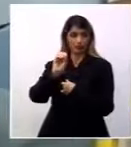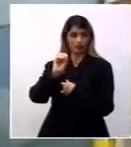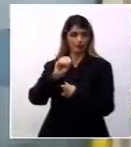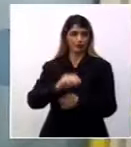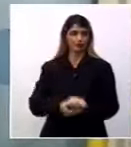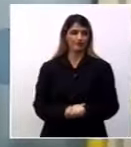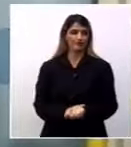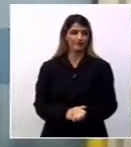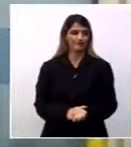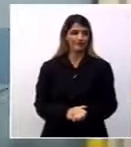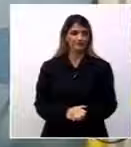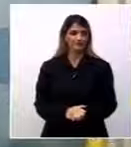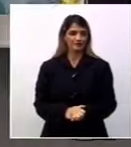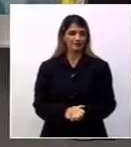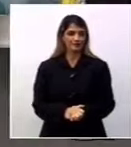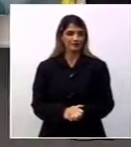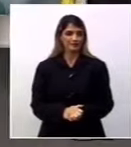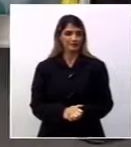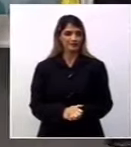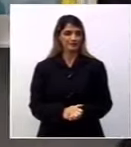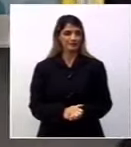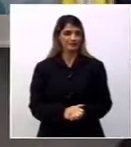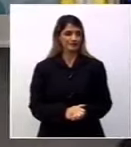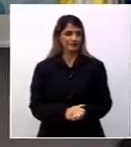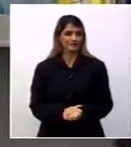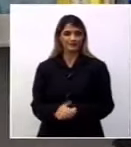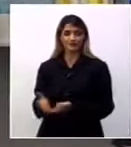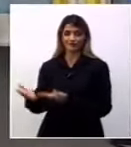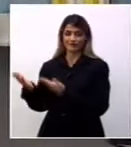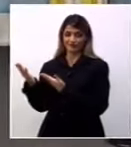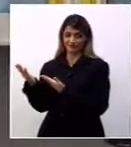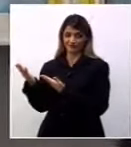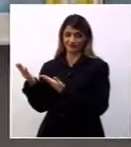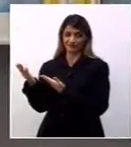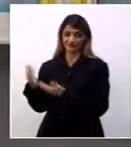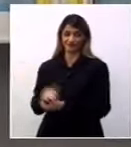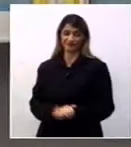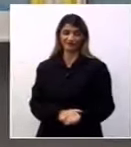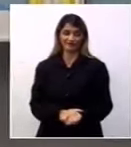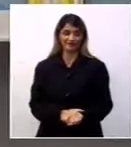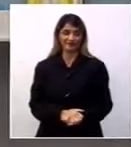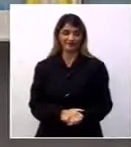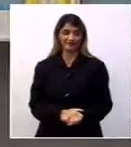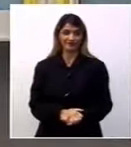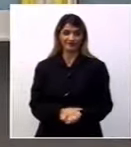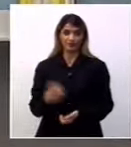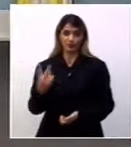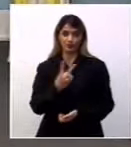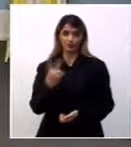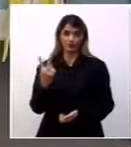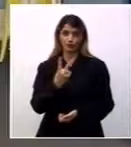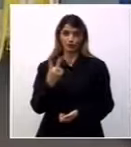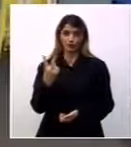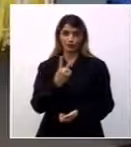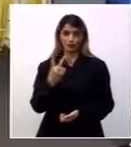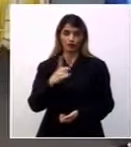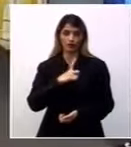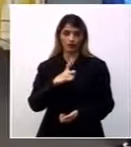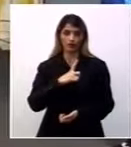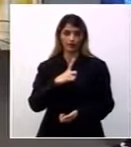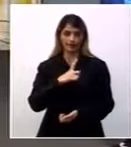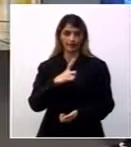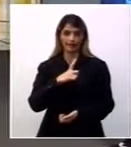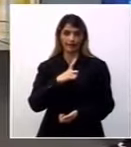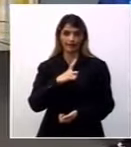Por favor, pode soltar o cabo, ok? Então nós estamos aqui trabalhando, nós temos aqui o nosso